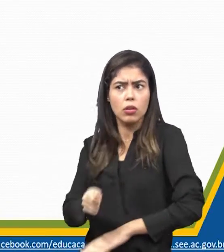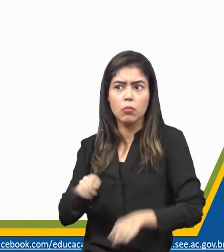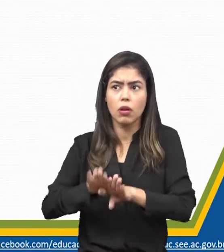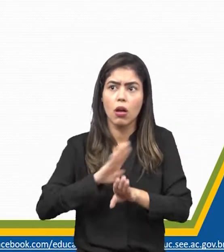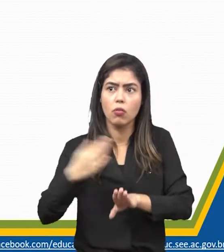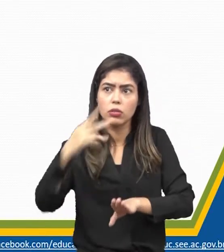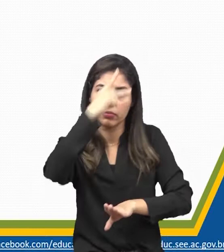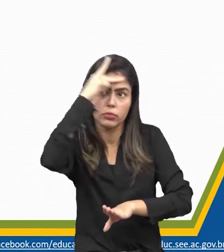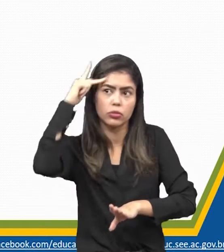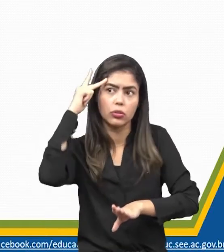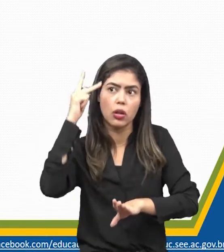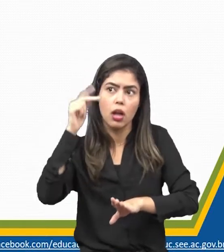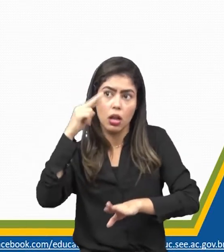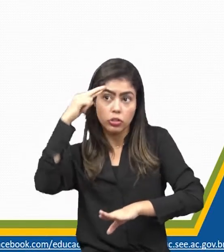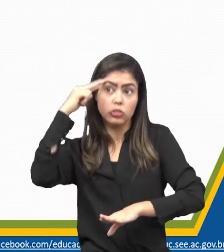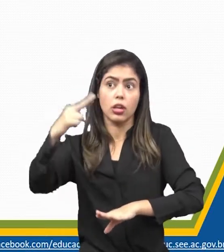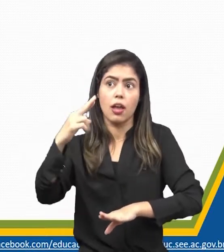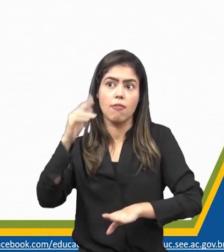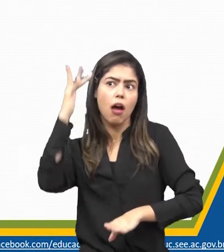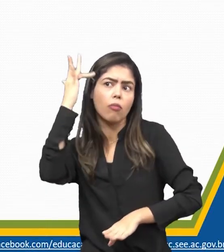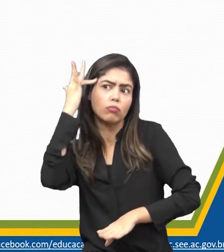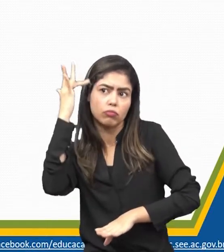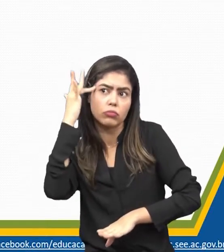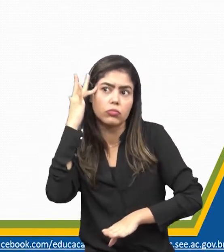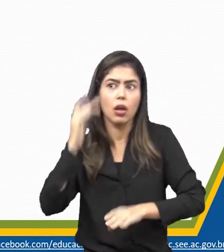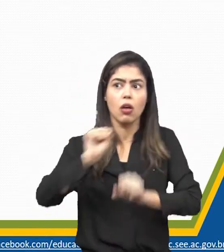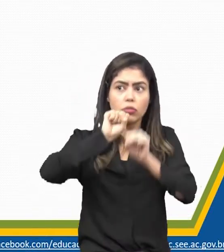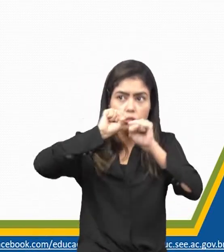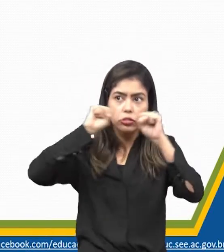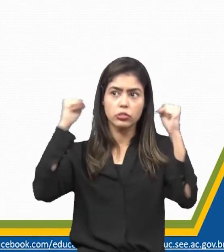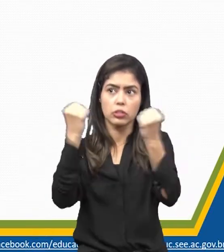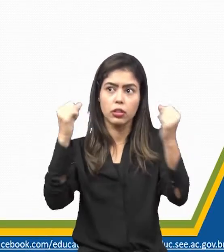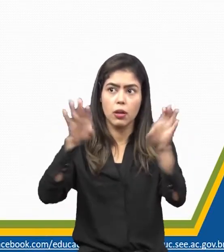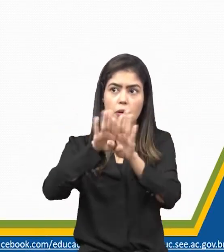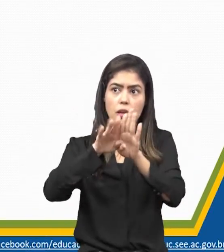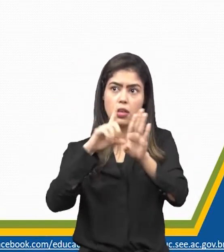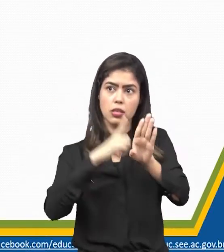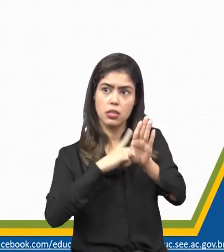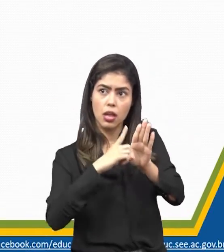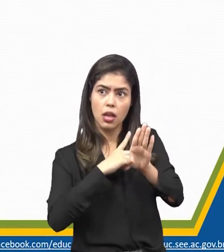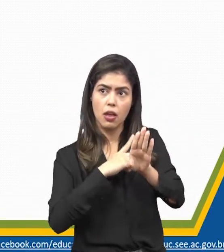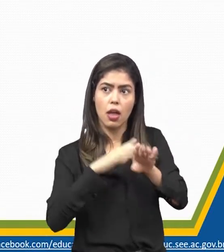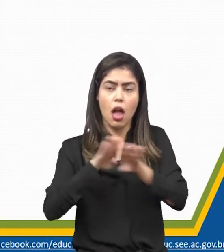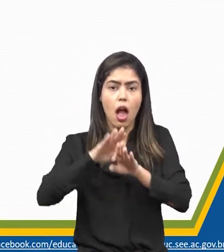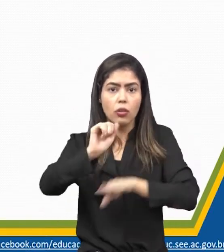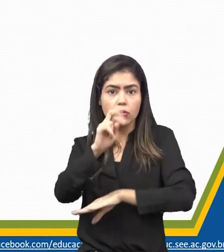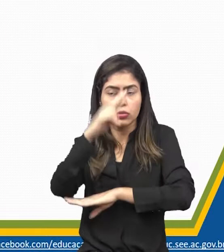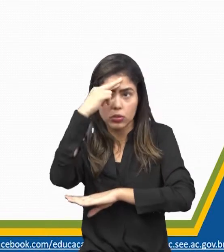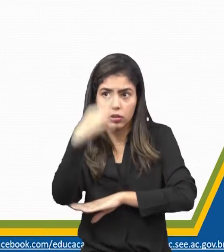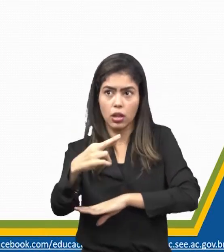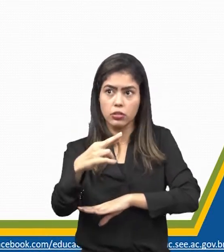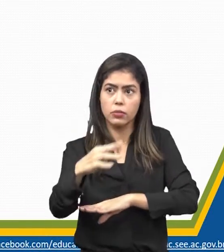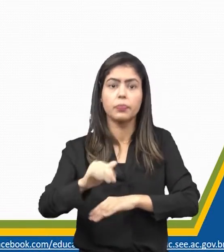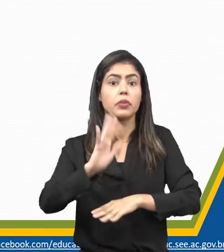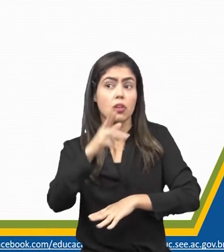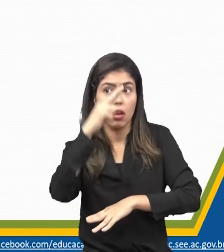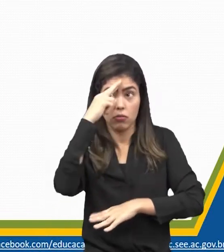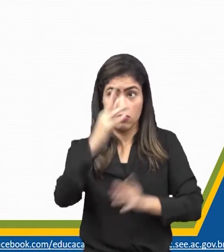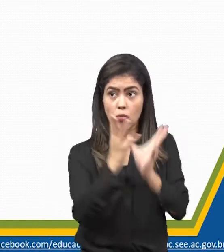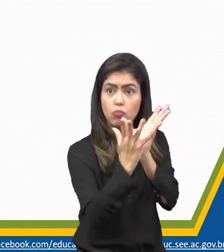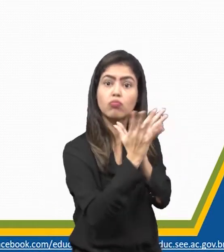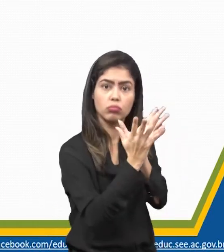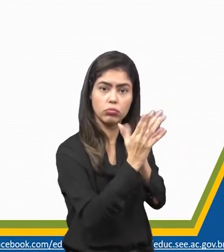Autoritarismo é quando a autoridade acha que o sistema serve à autoridade. A autoridade é um conjunto